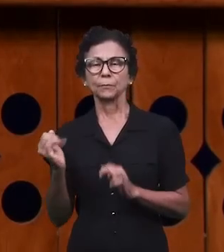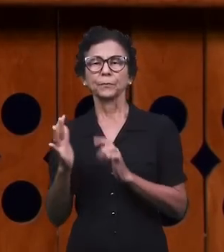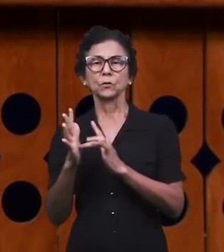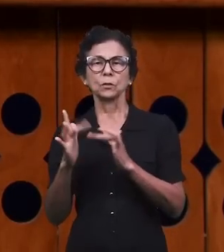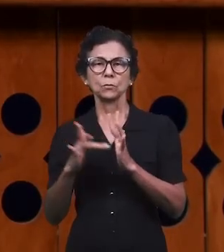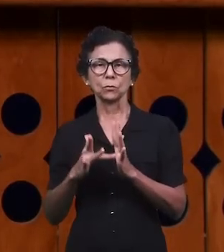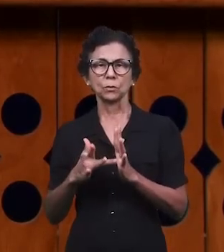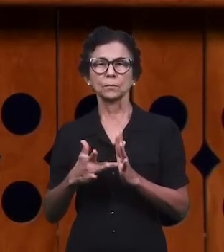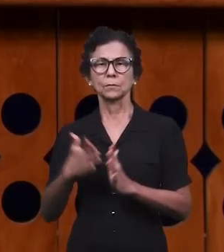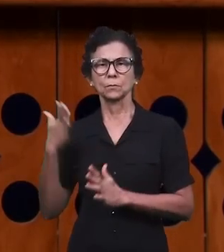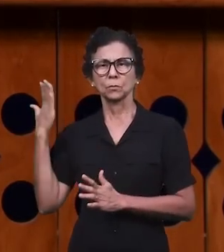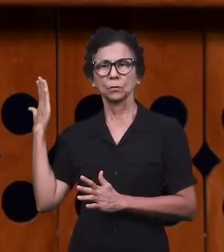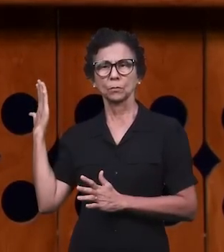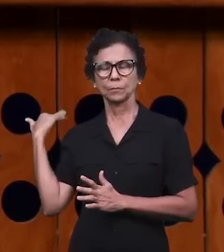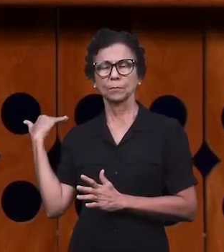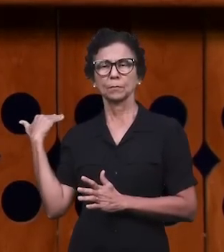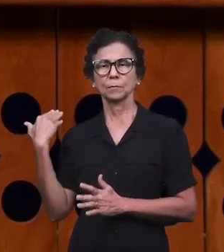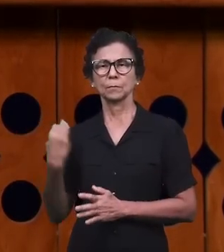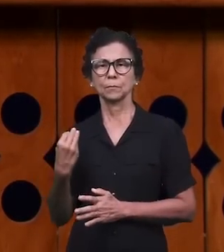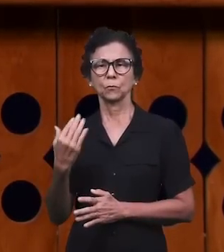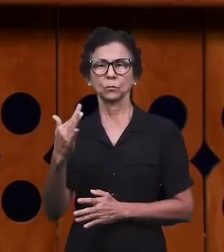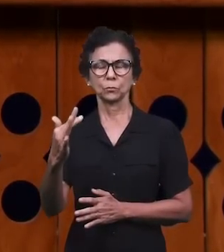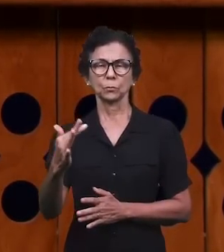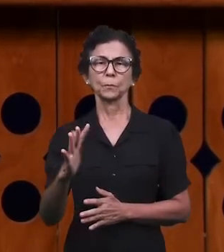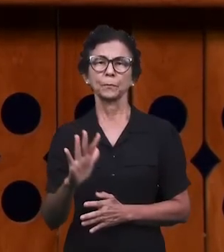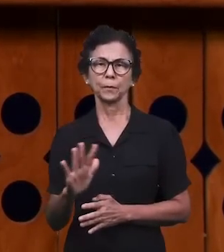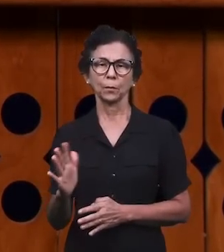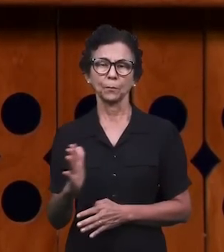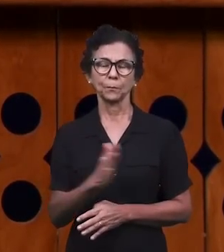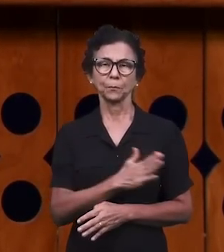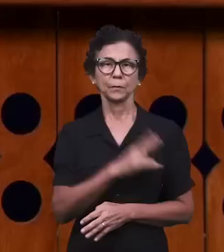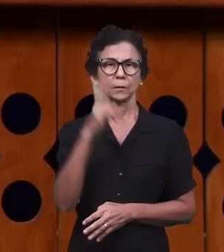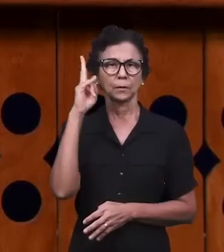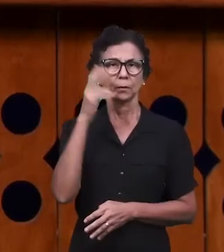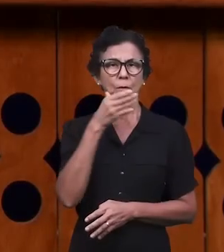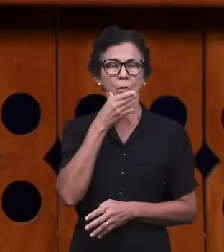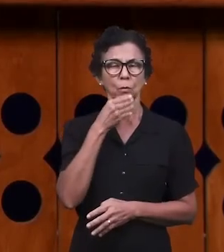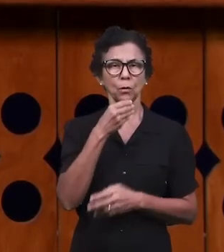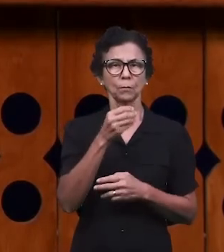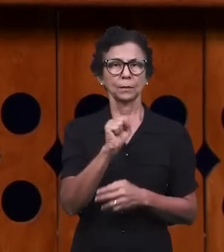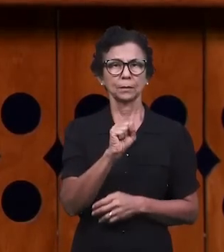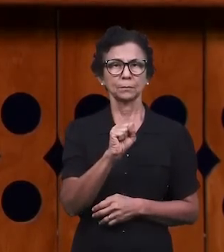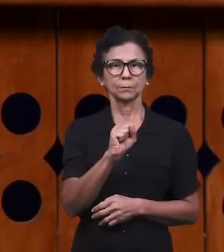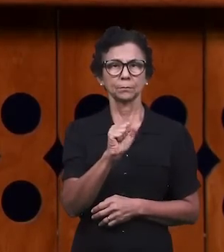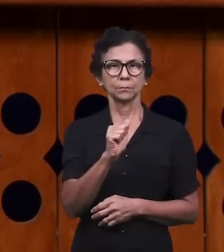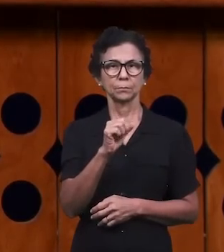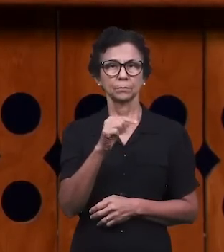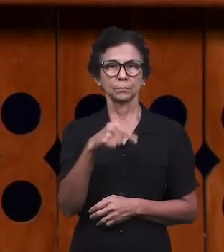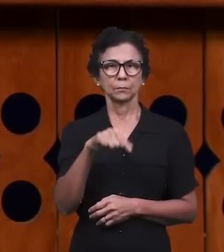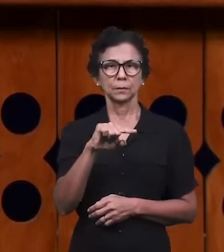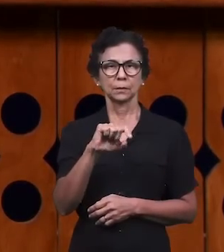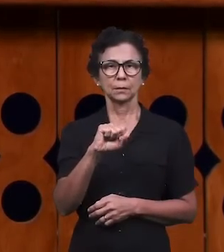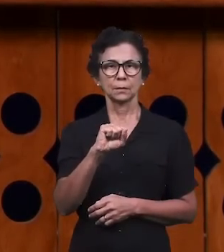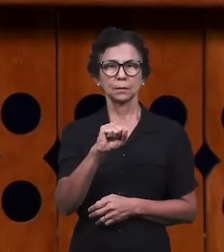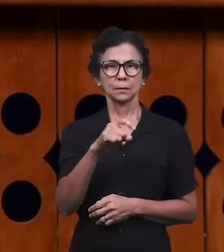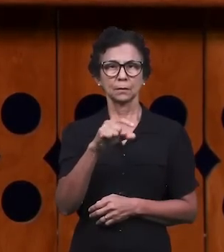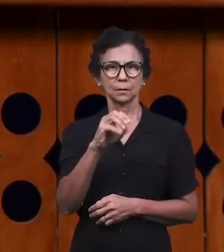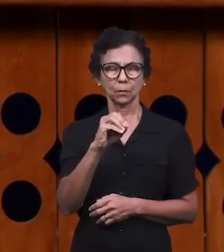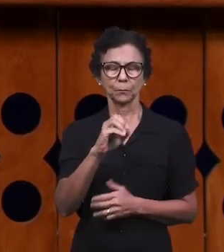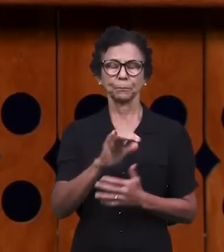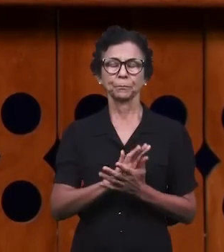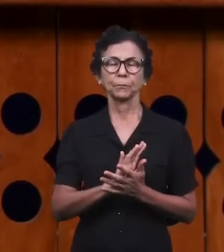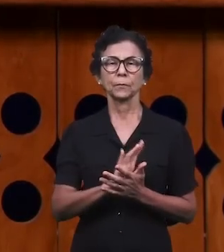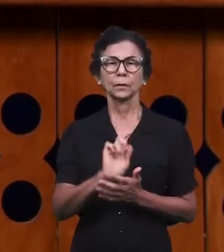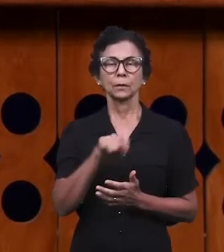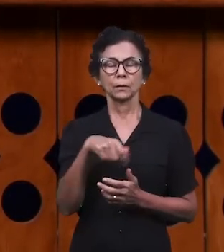Então, quando você pega a história de Sansão, nós vamos ver o seguinte, num determinado momento, o Senhor,